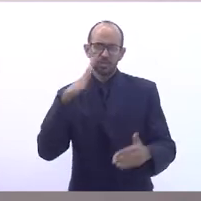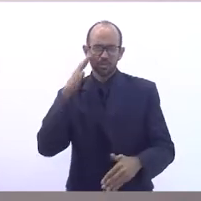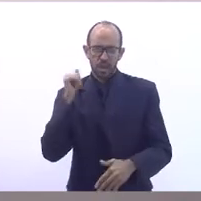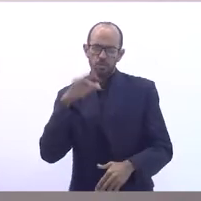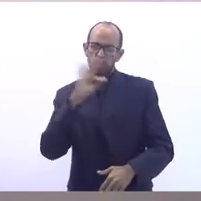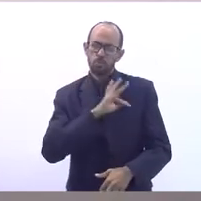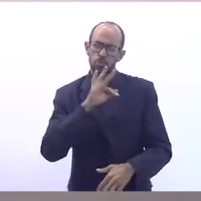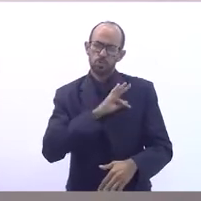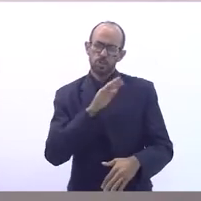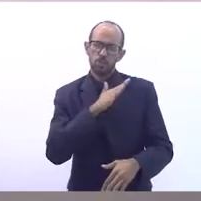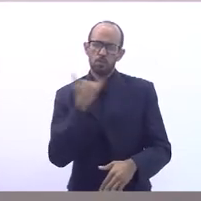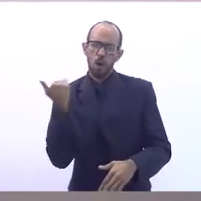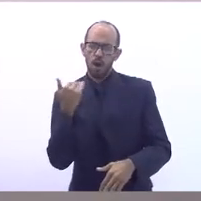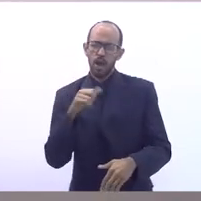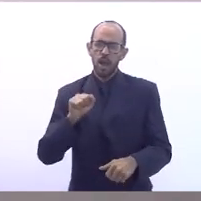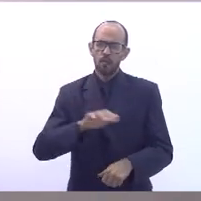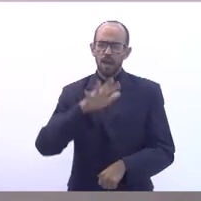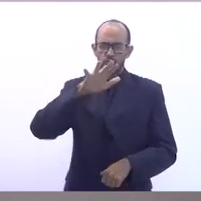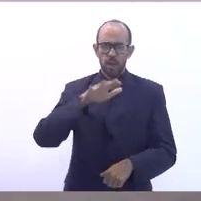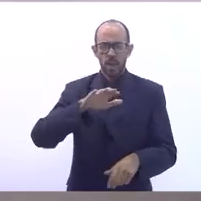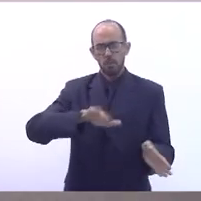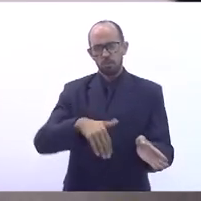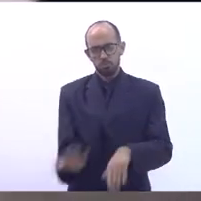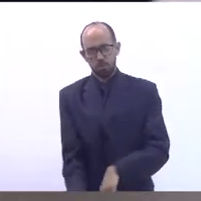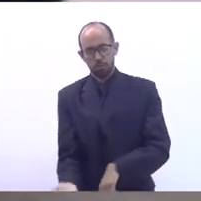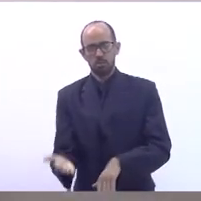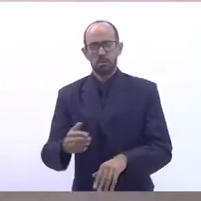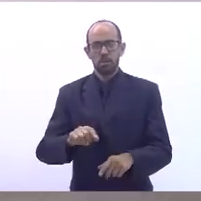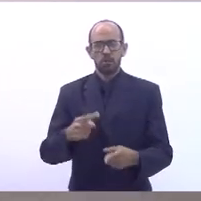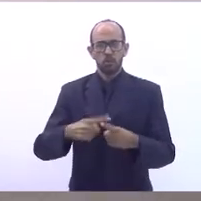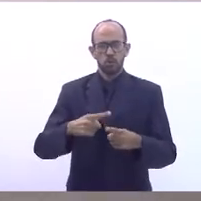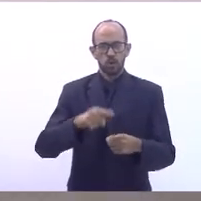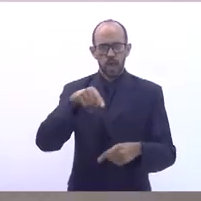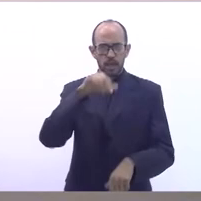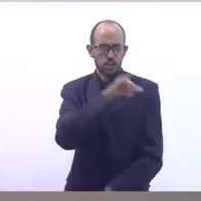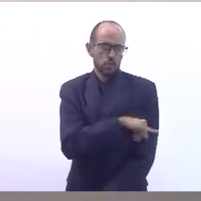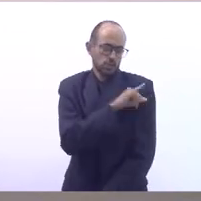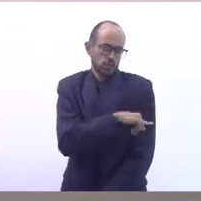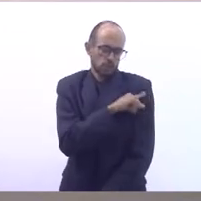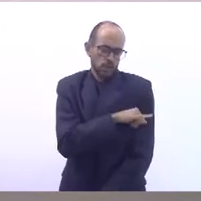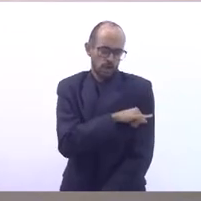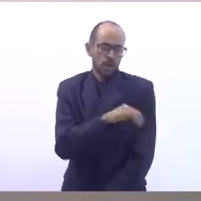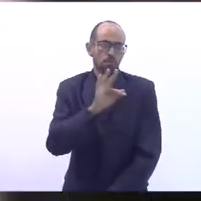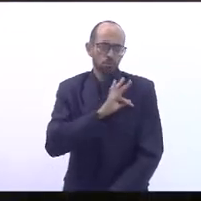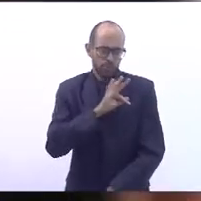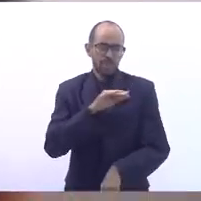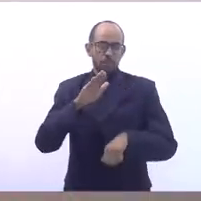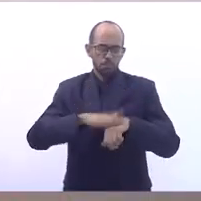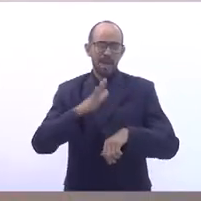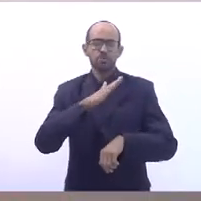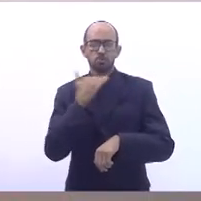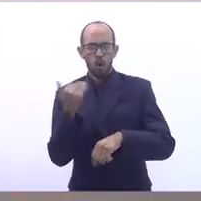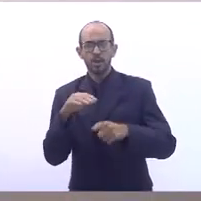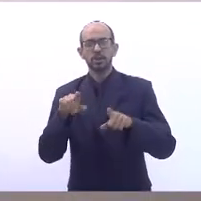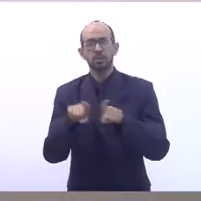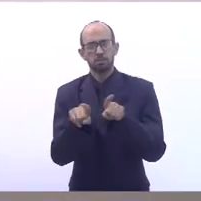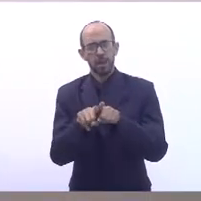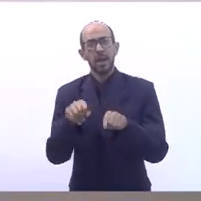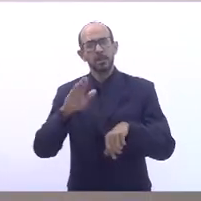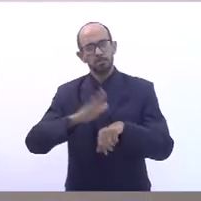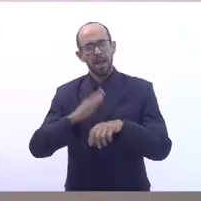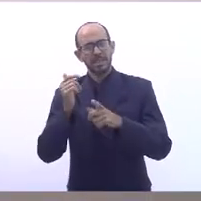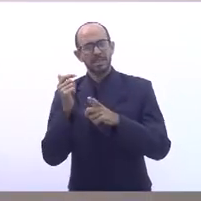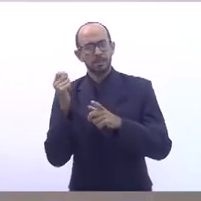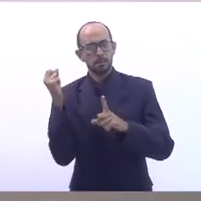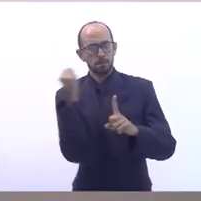morre a favela sangra pois mesmo que no Rio de Janeiro a polícia que mais mata é a polícia que mais morre a proporção nunca é a